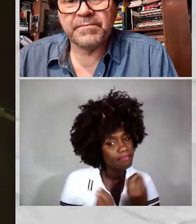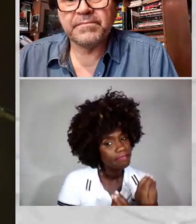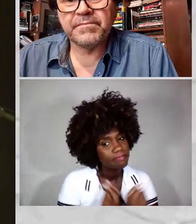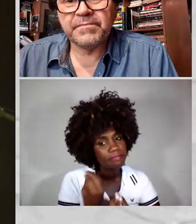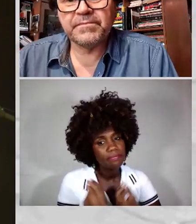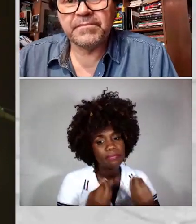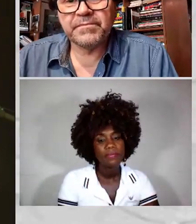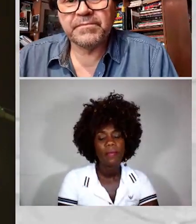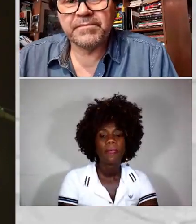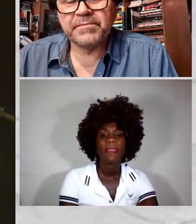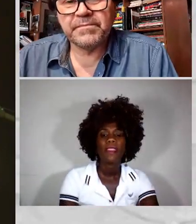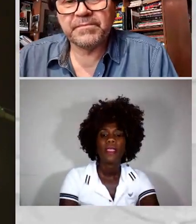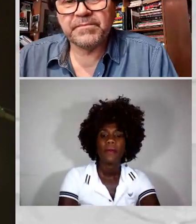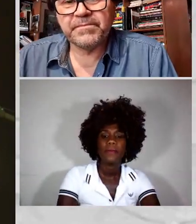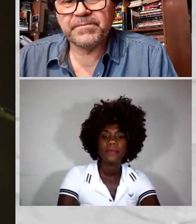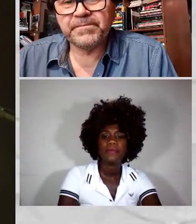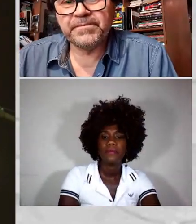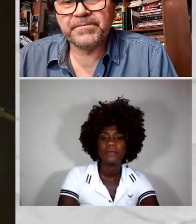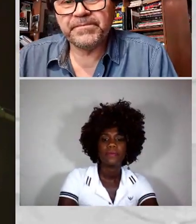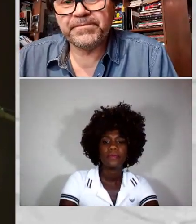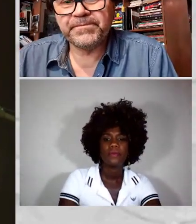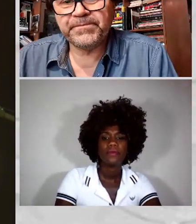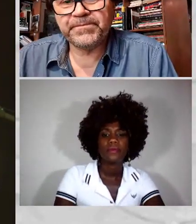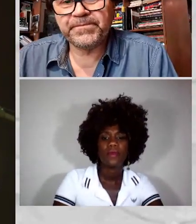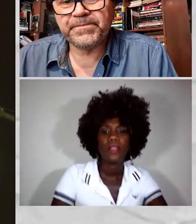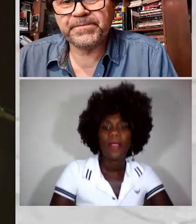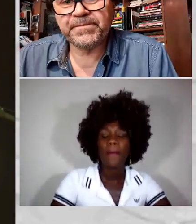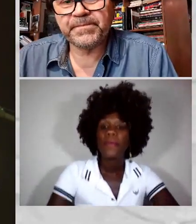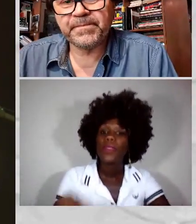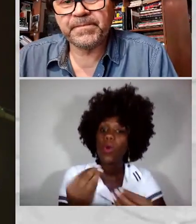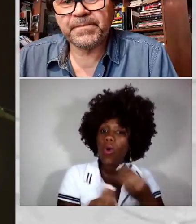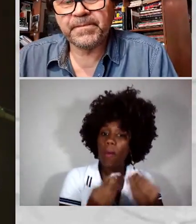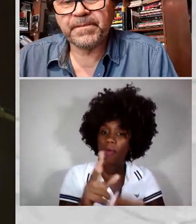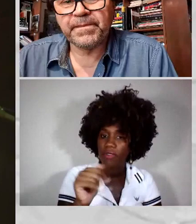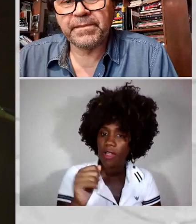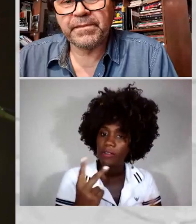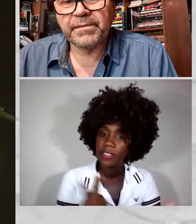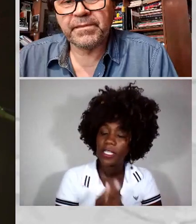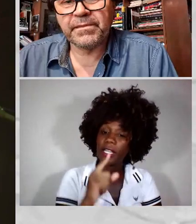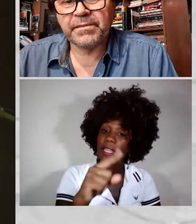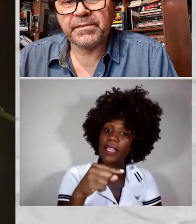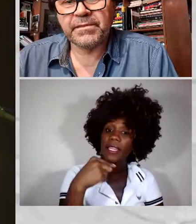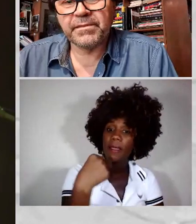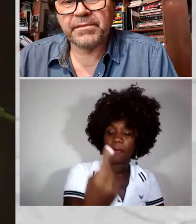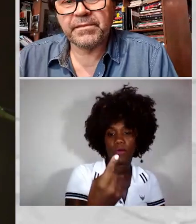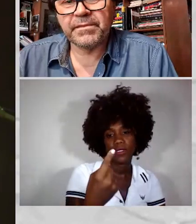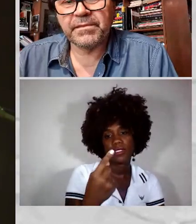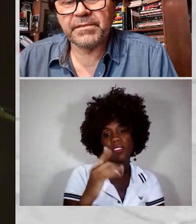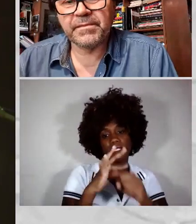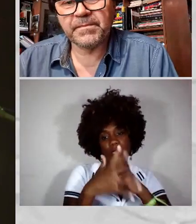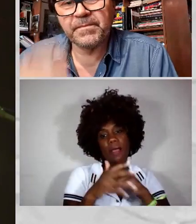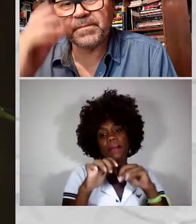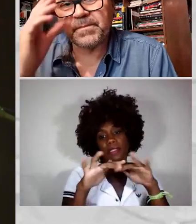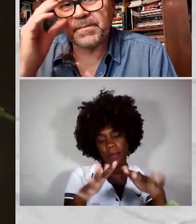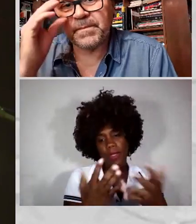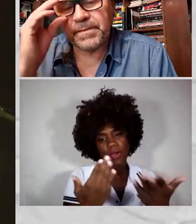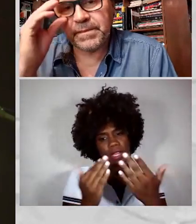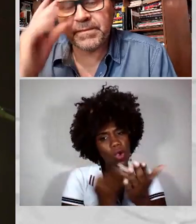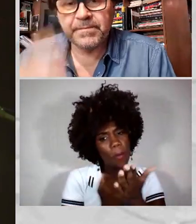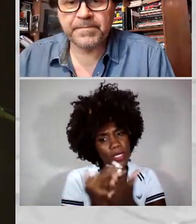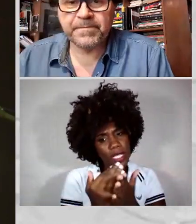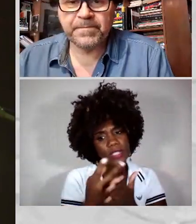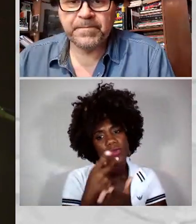momento que a gente está vivendo e como isso vai se proceder no pós-pandemia? Então, eu queria que você começasse sua